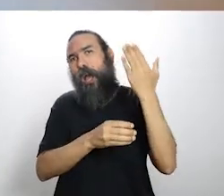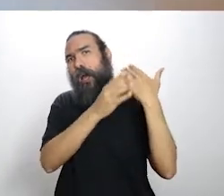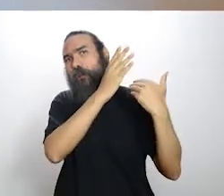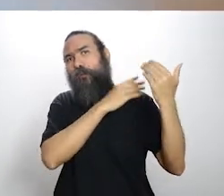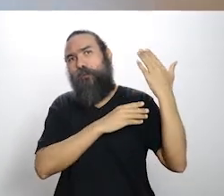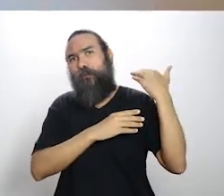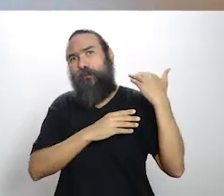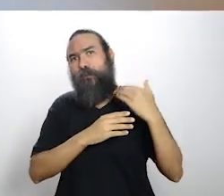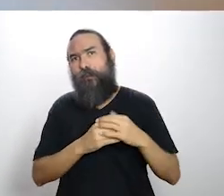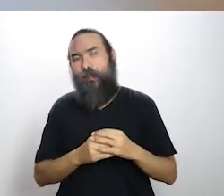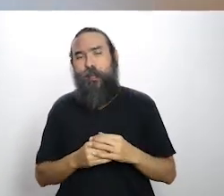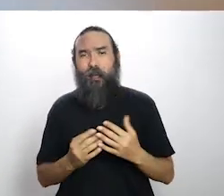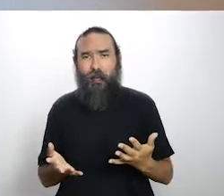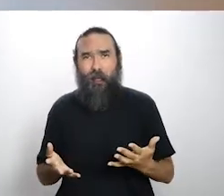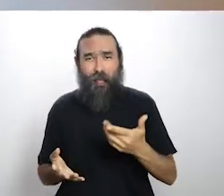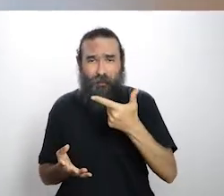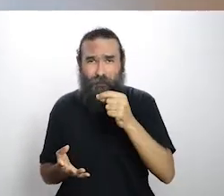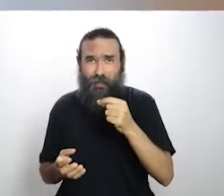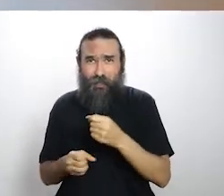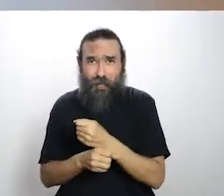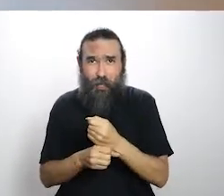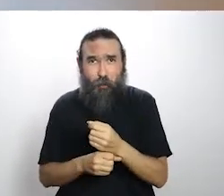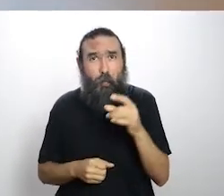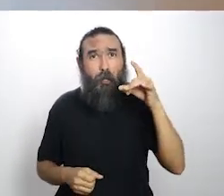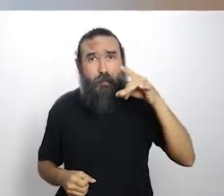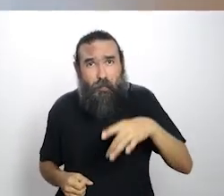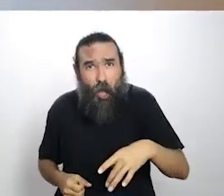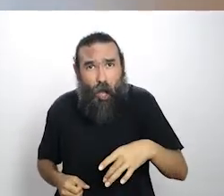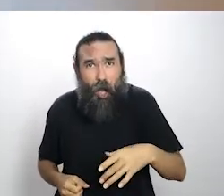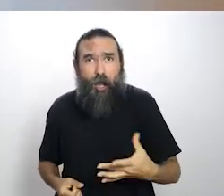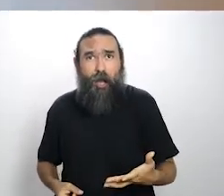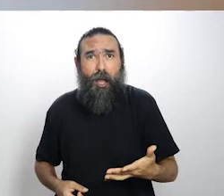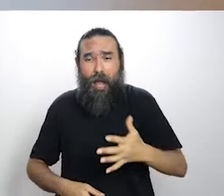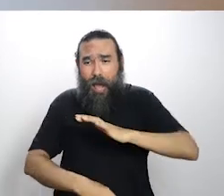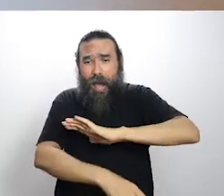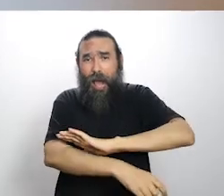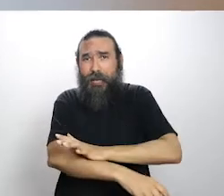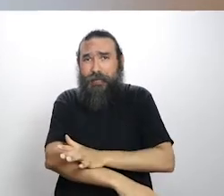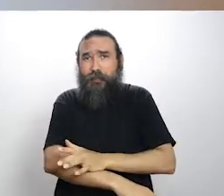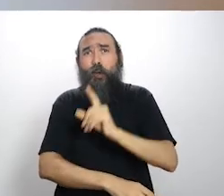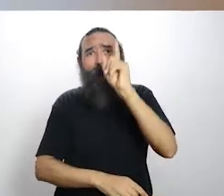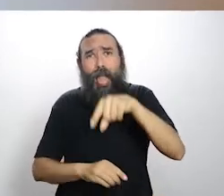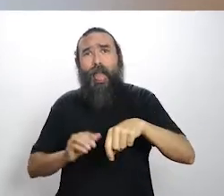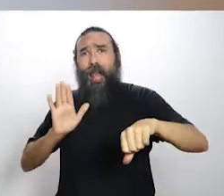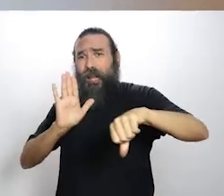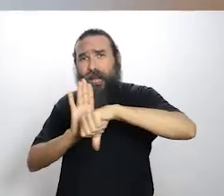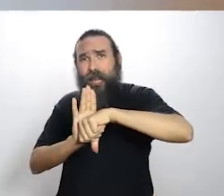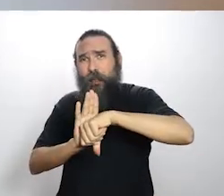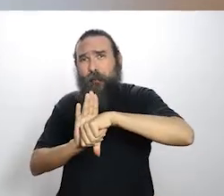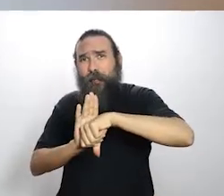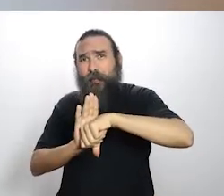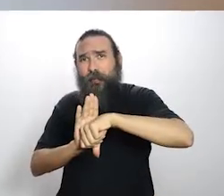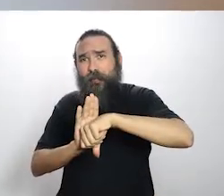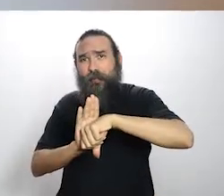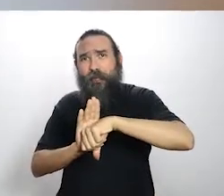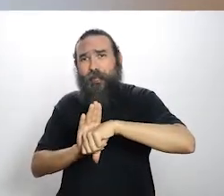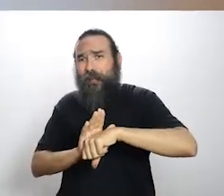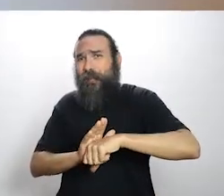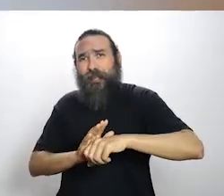Brasil é crime desde que essas terras foram invadidas e os povos que